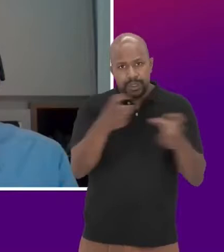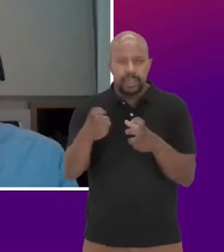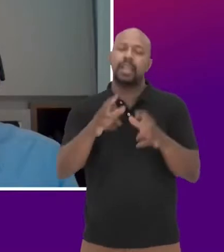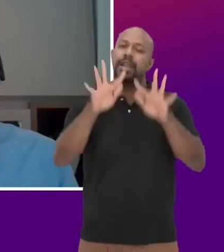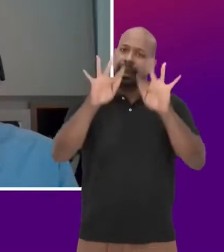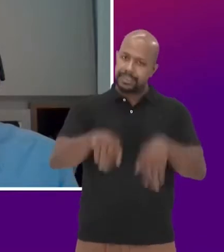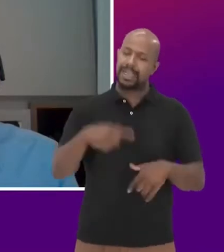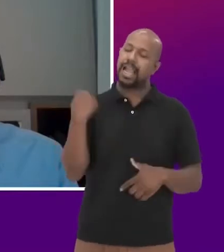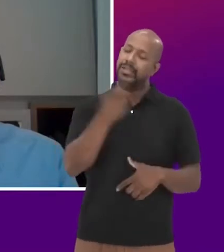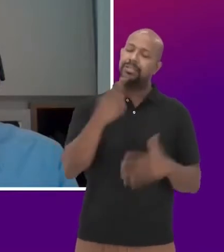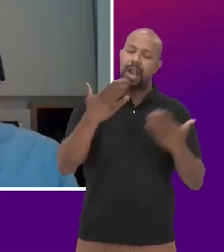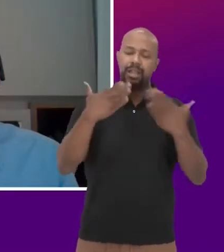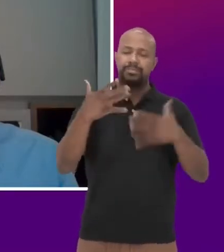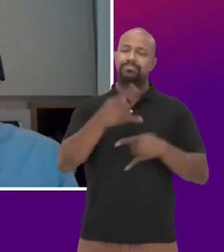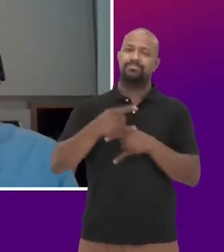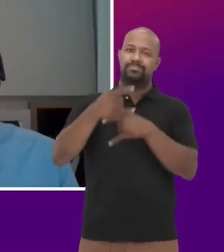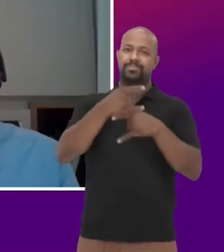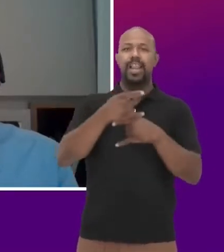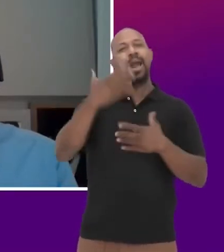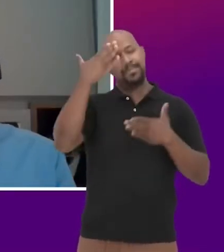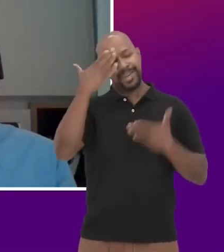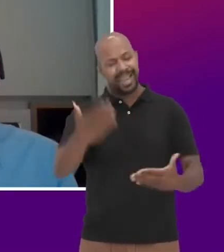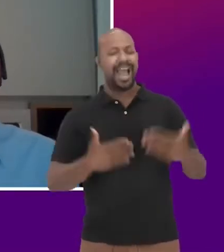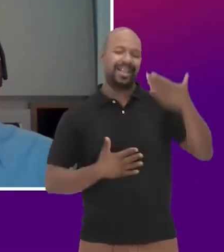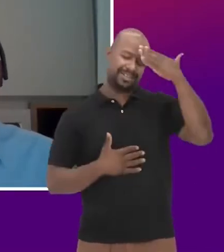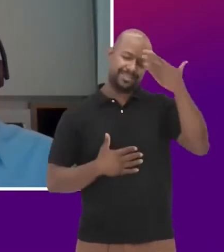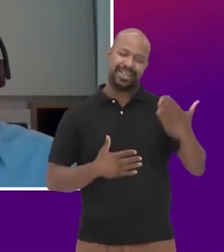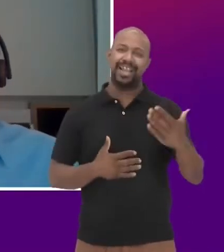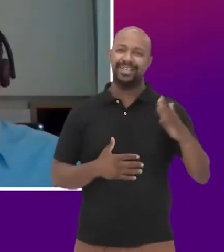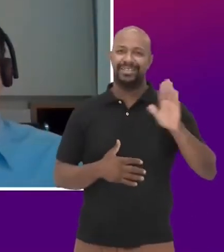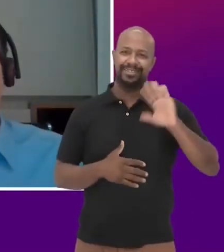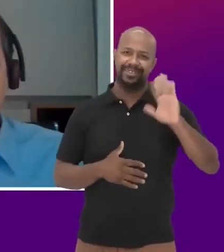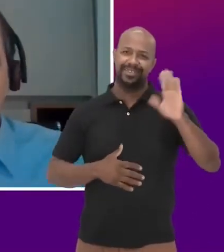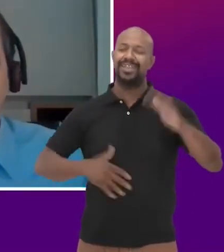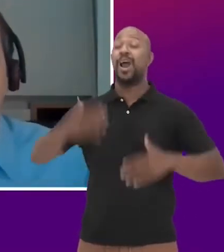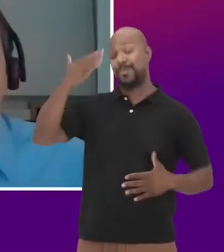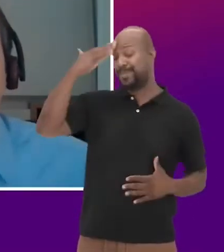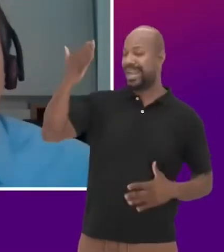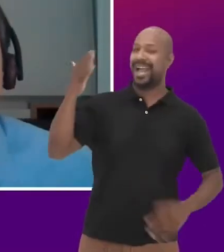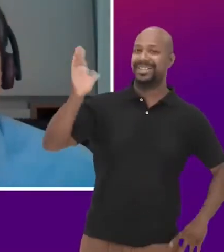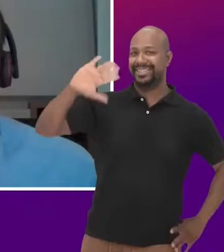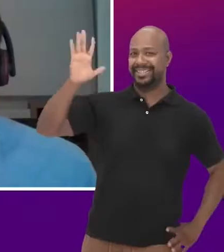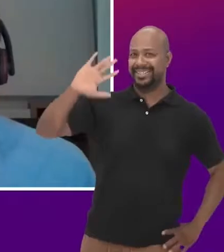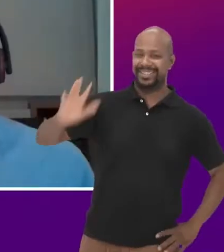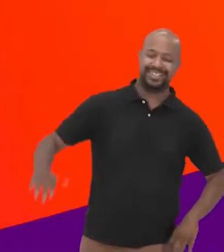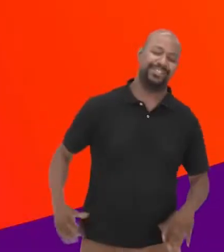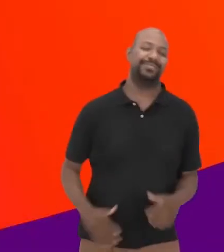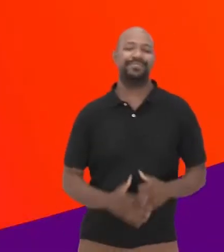encerrado esse painel. Obrigada. Obrigado.